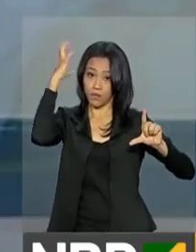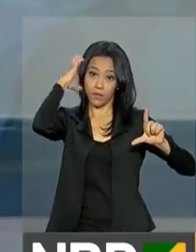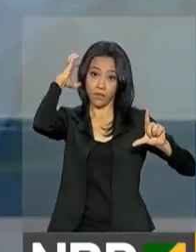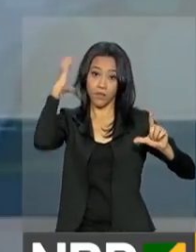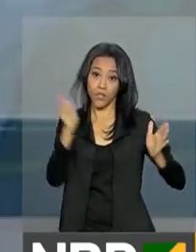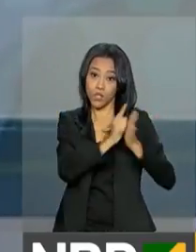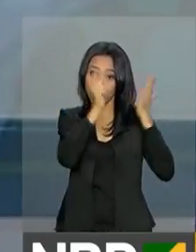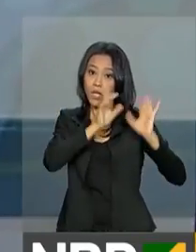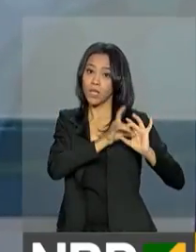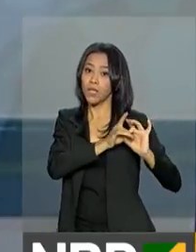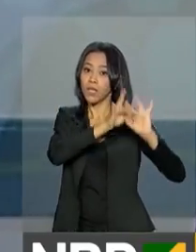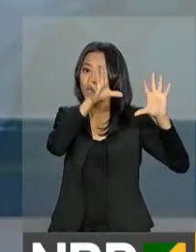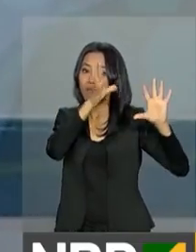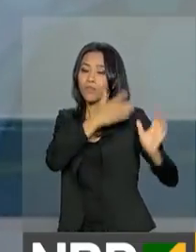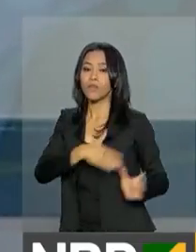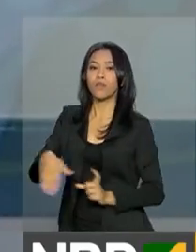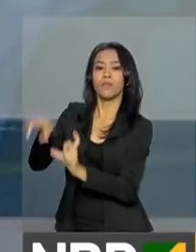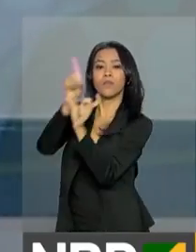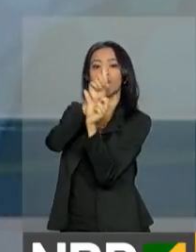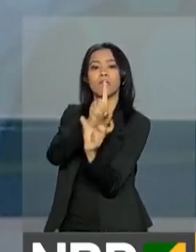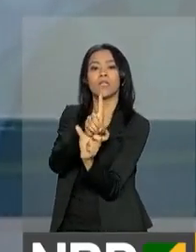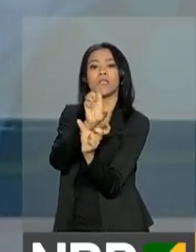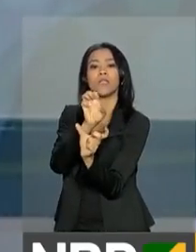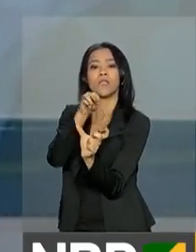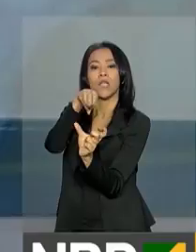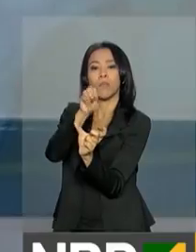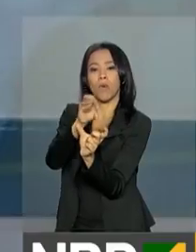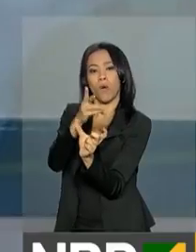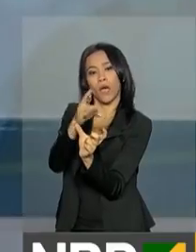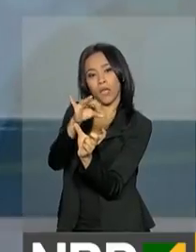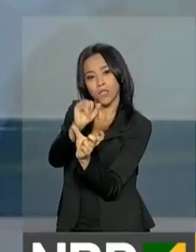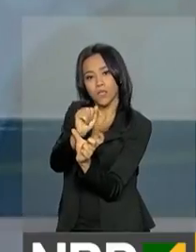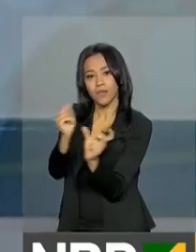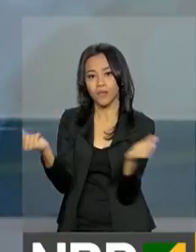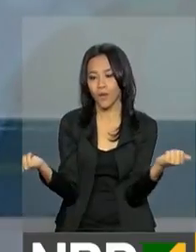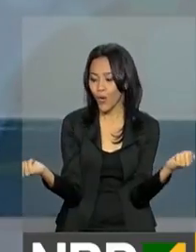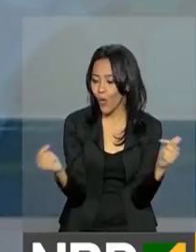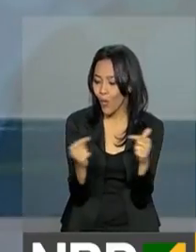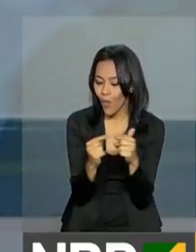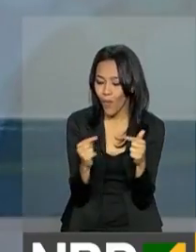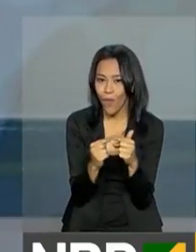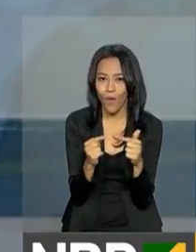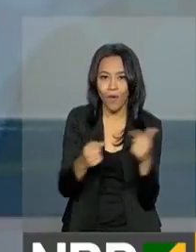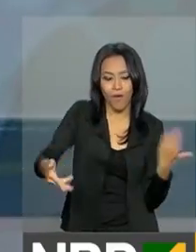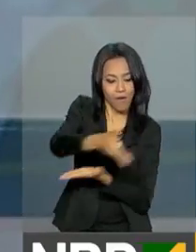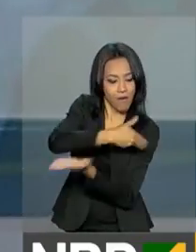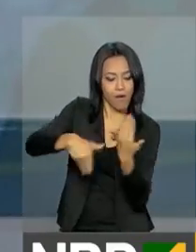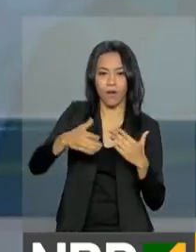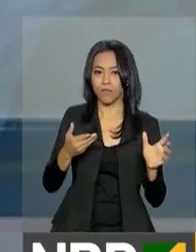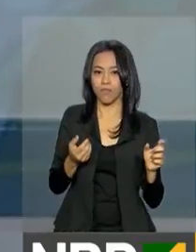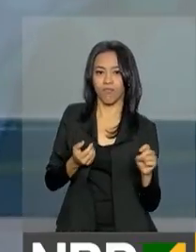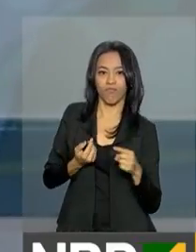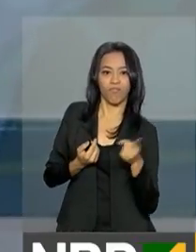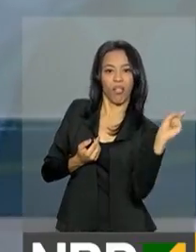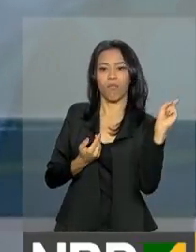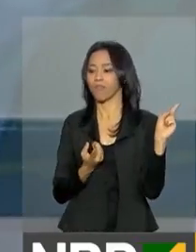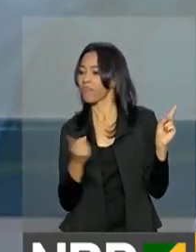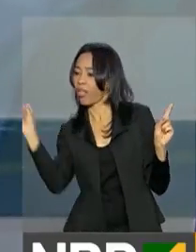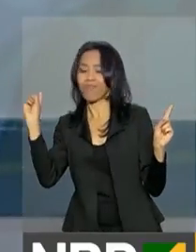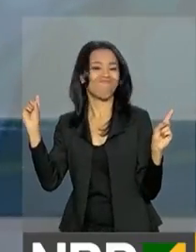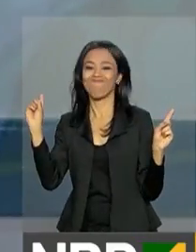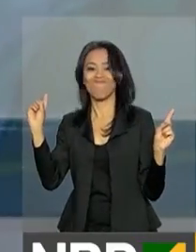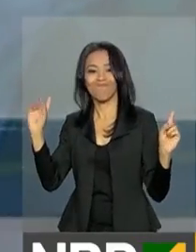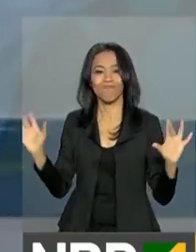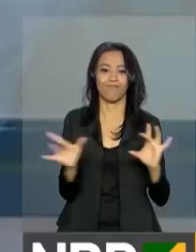a democracia são irmãs siamesas. Uma não existe sem a outra. E,